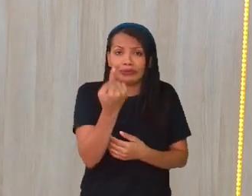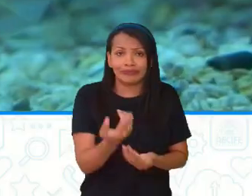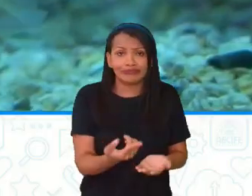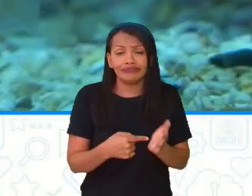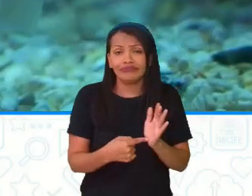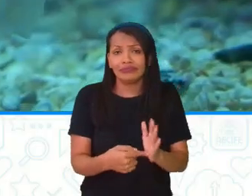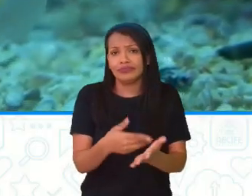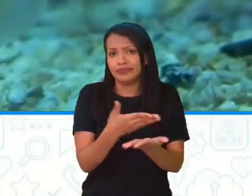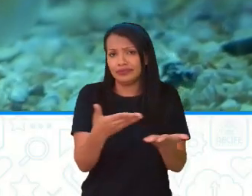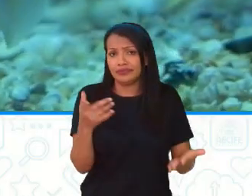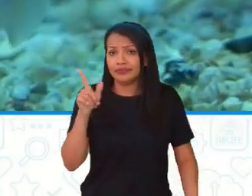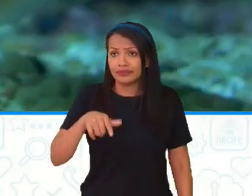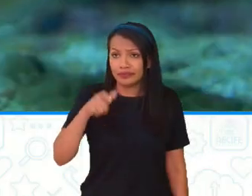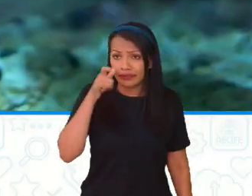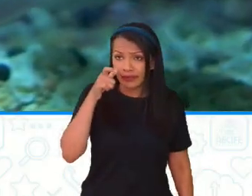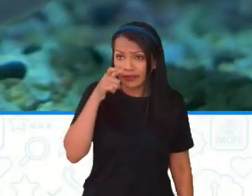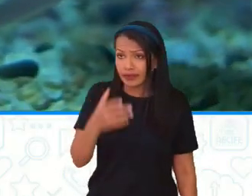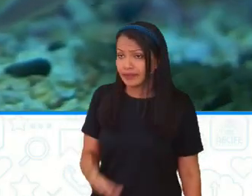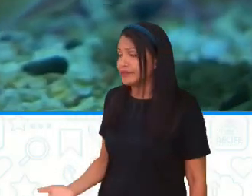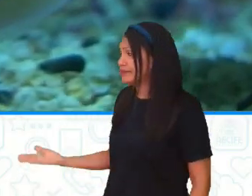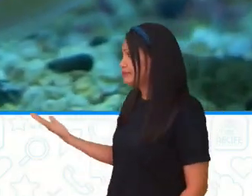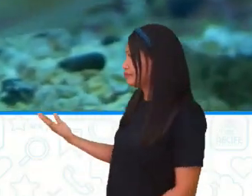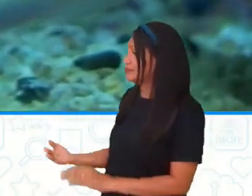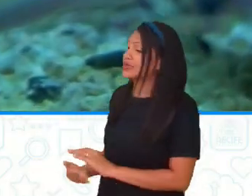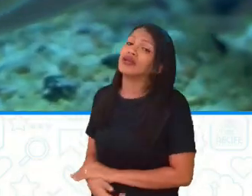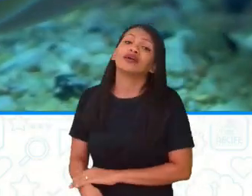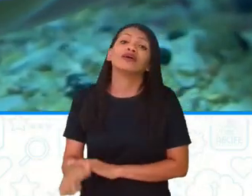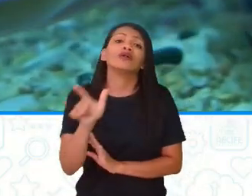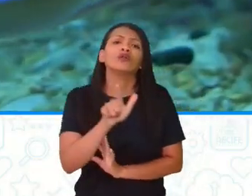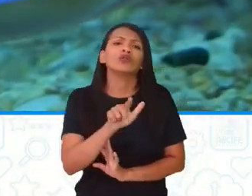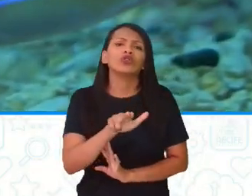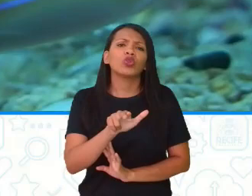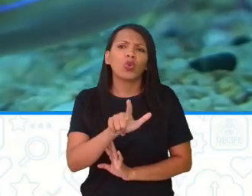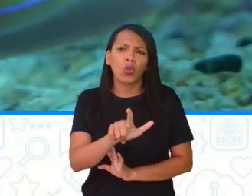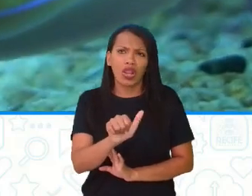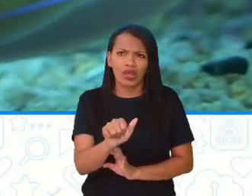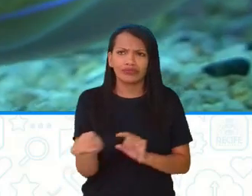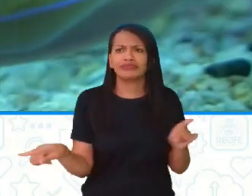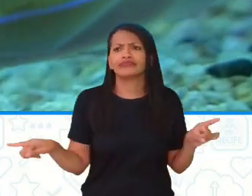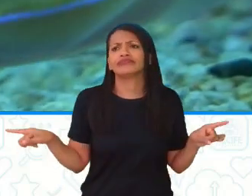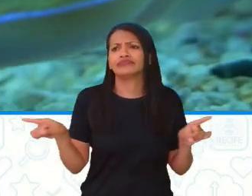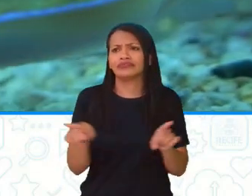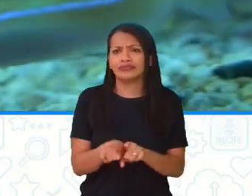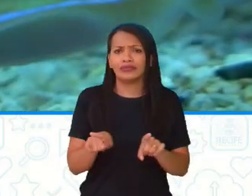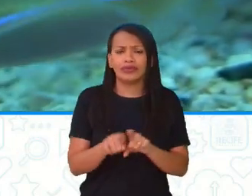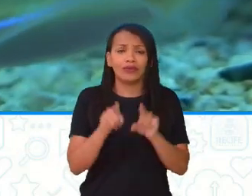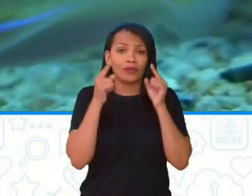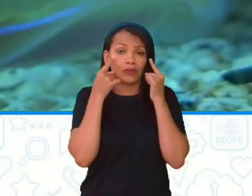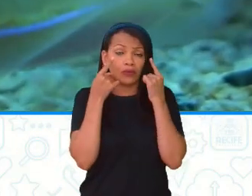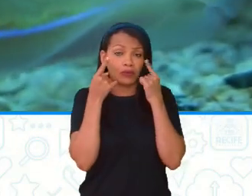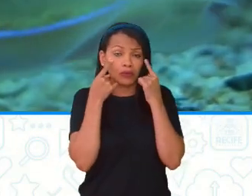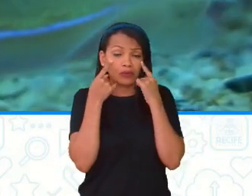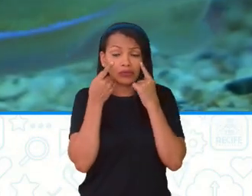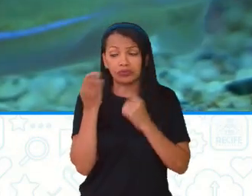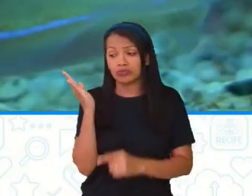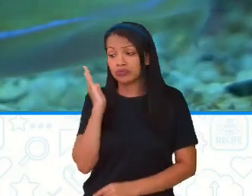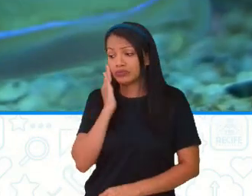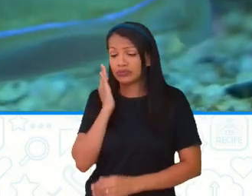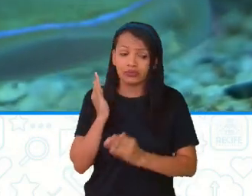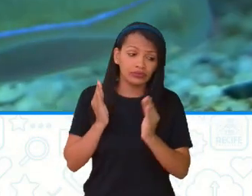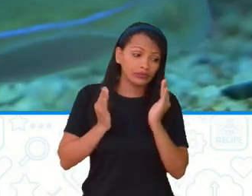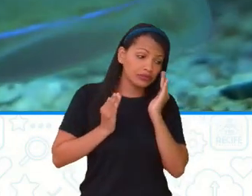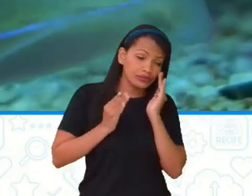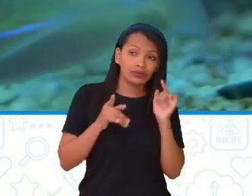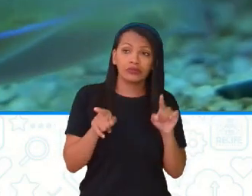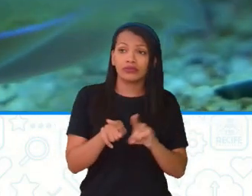bem interessante. Isso aqui é uma lula e olha só como ela se movimenta. Aqui estão os olhinhos dela, ó. Fica um aqui, outro do outro ladinho.